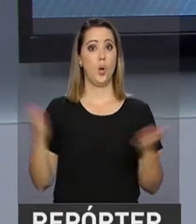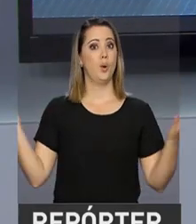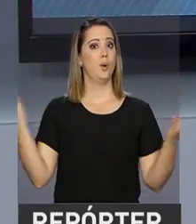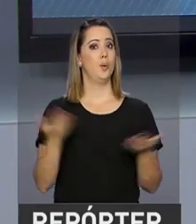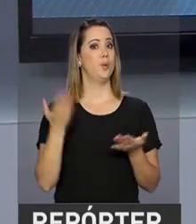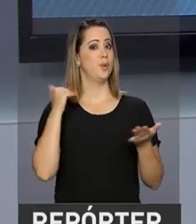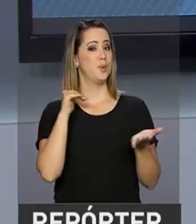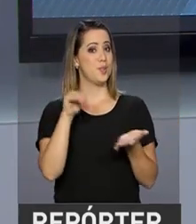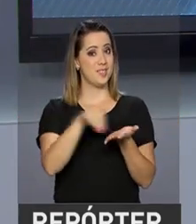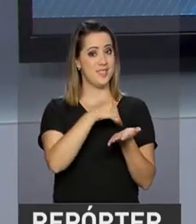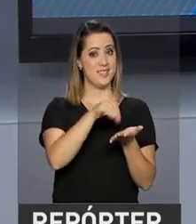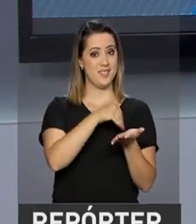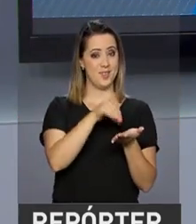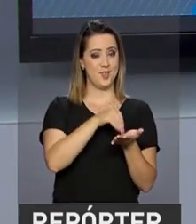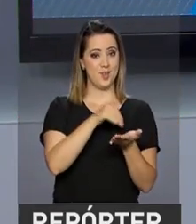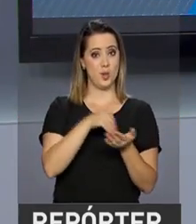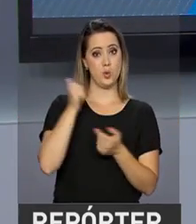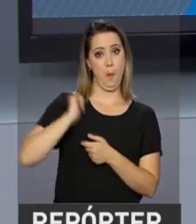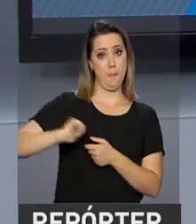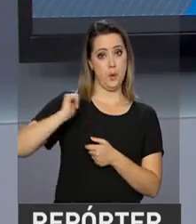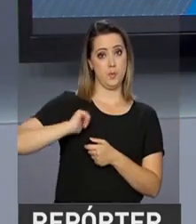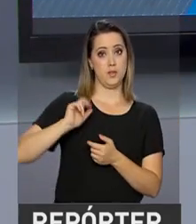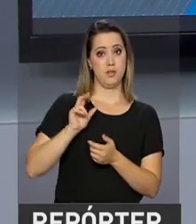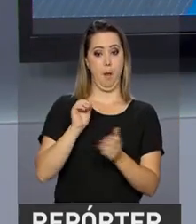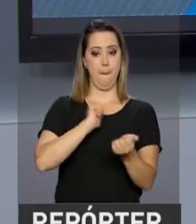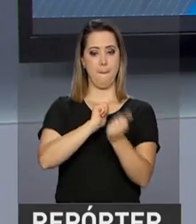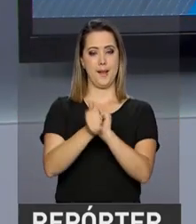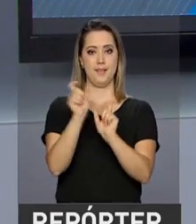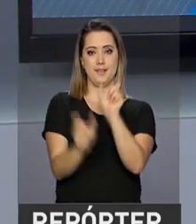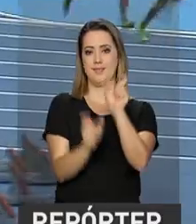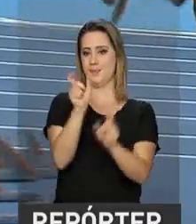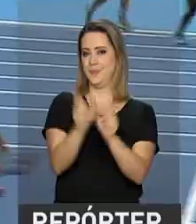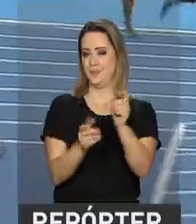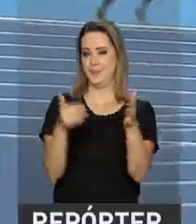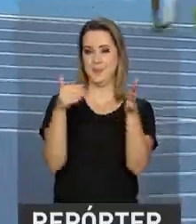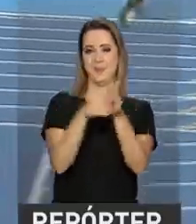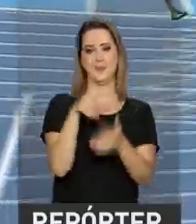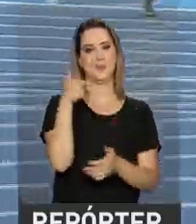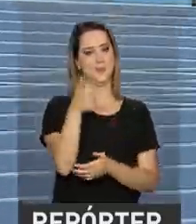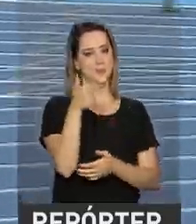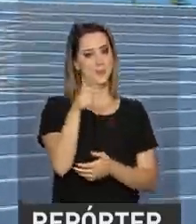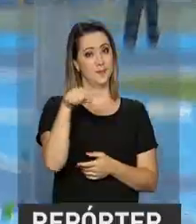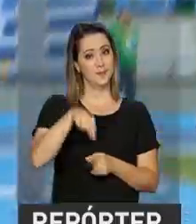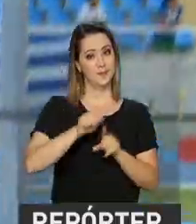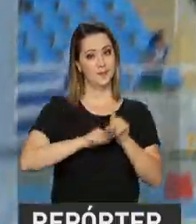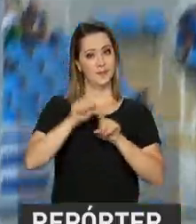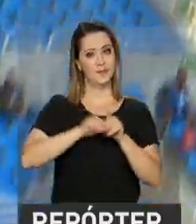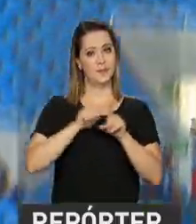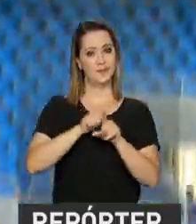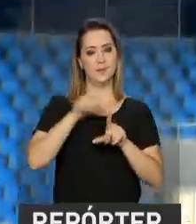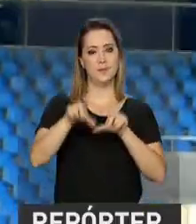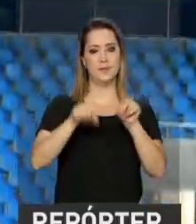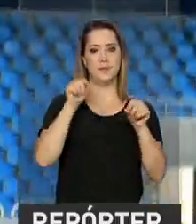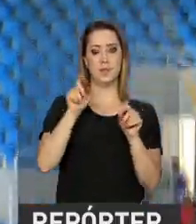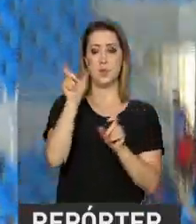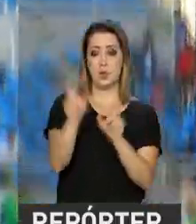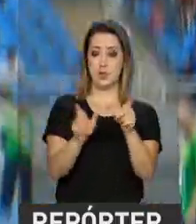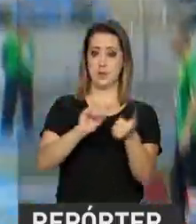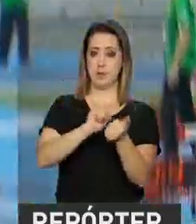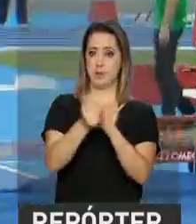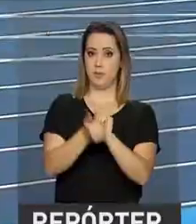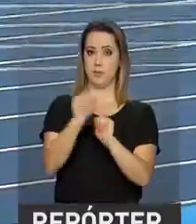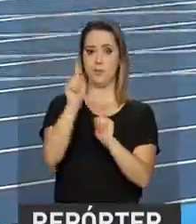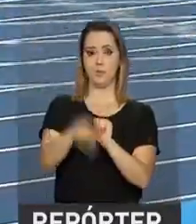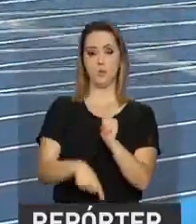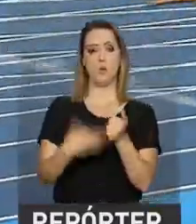hoje as inscrições para o programa bolsa atleta o prazo vai até o dia 22 deste mês a seleção dos atletas terá